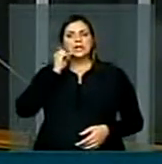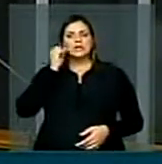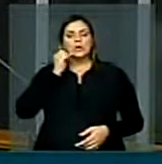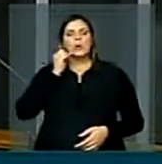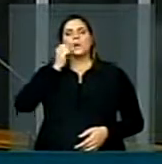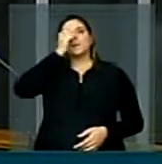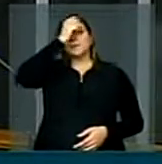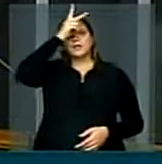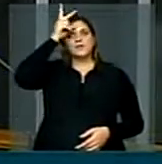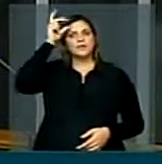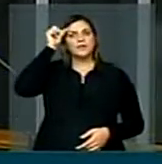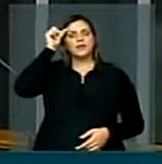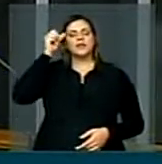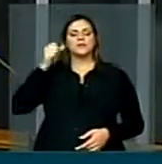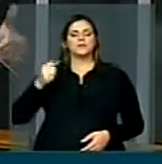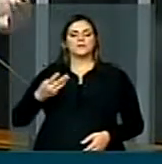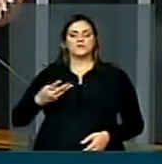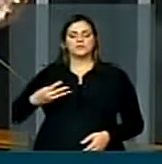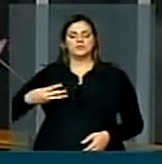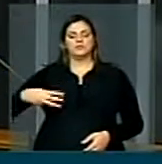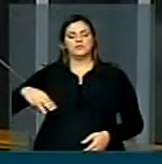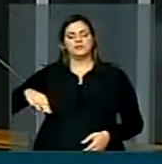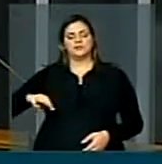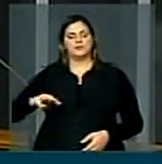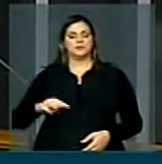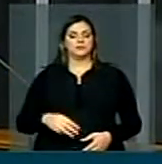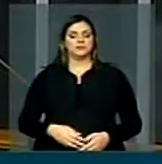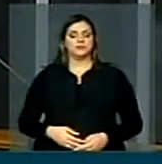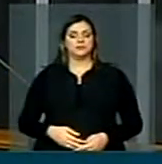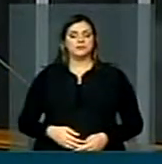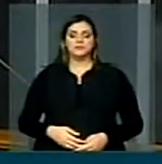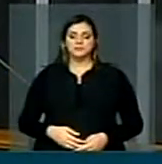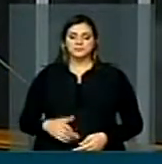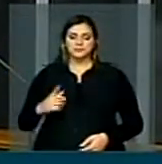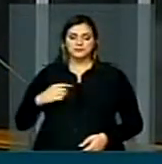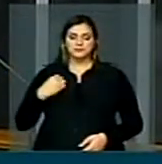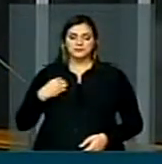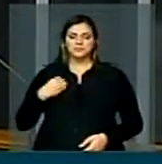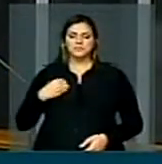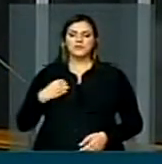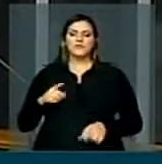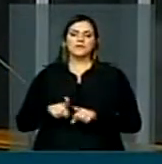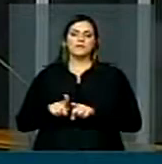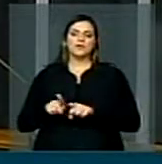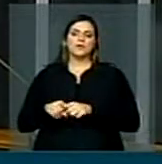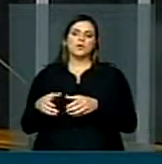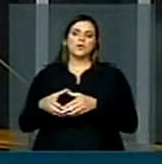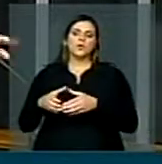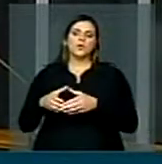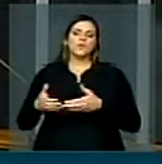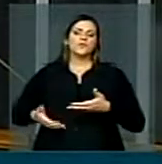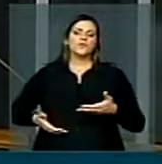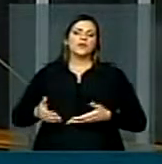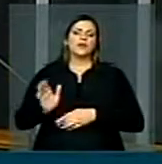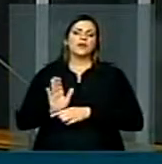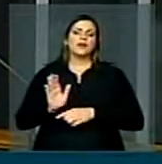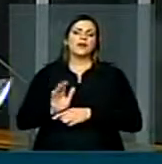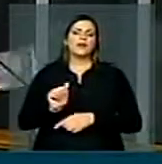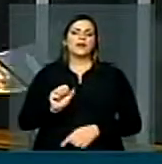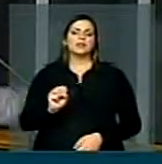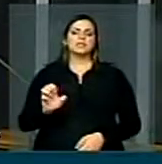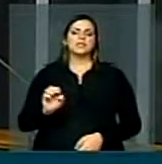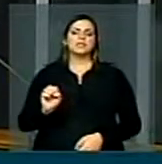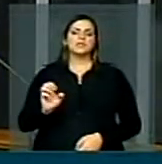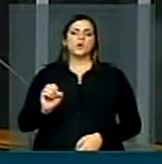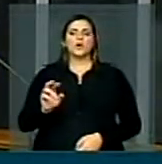senhores prefeitos do Maranhão, que lá nos prestigiaram com suas presenças, da assessoria do meu gabinete, assessoria do PRB, que